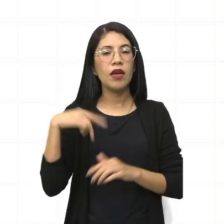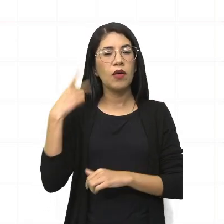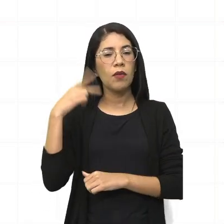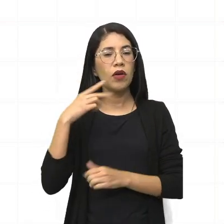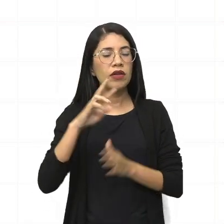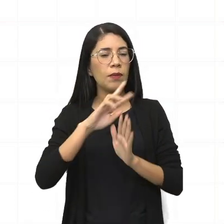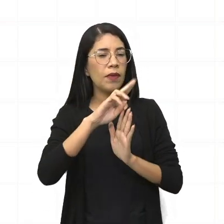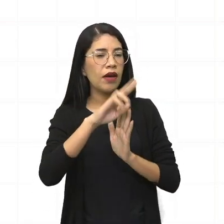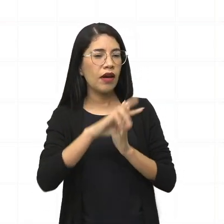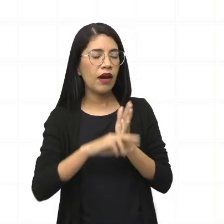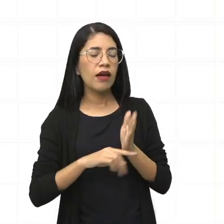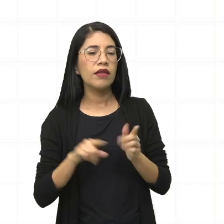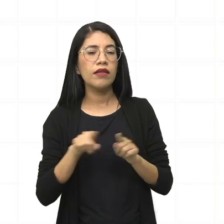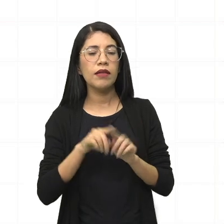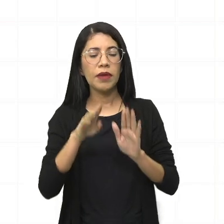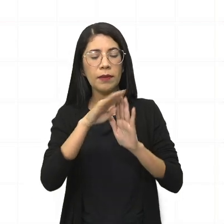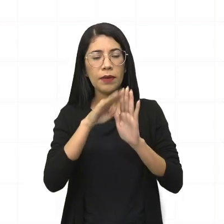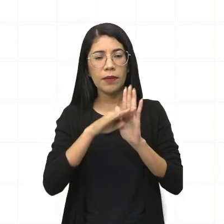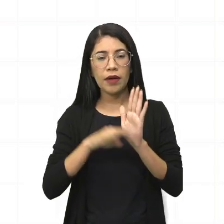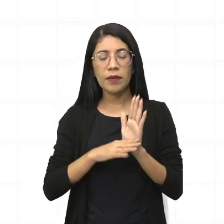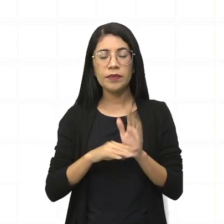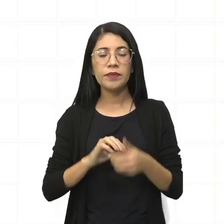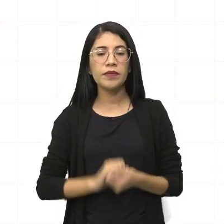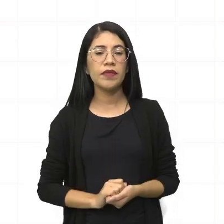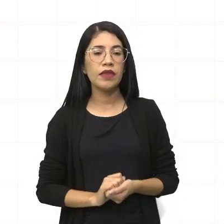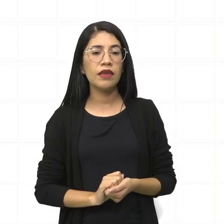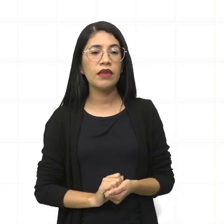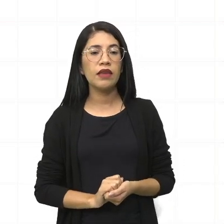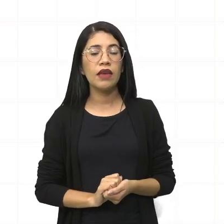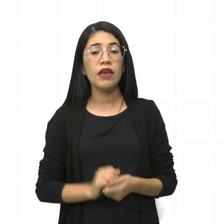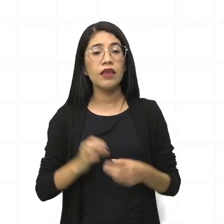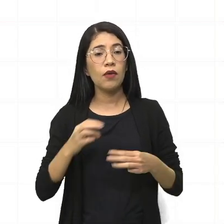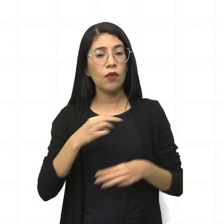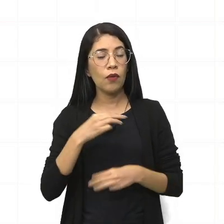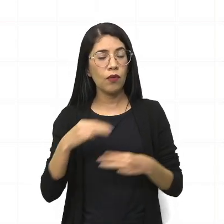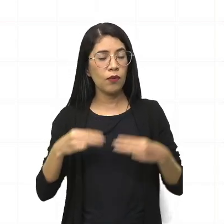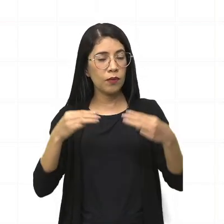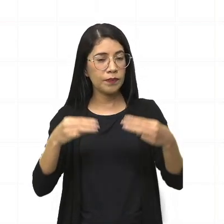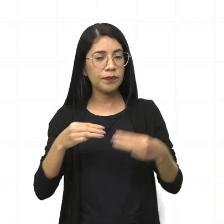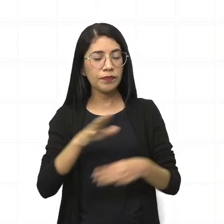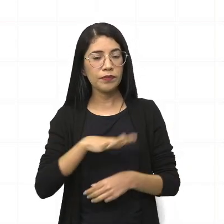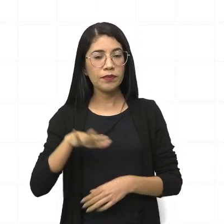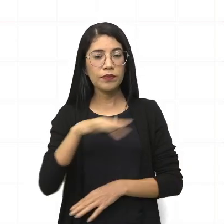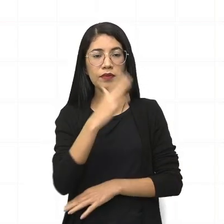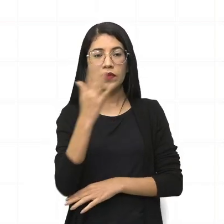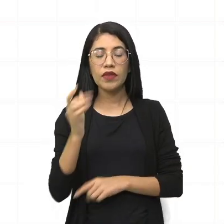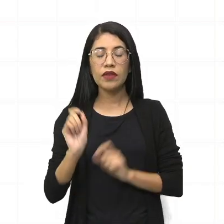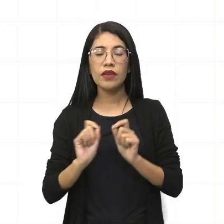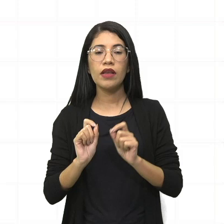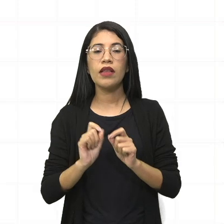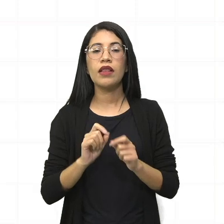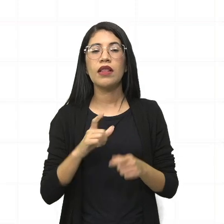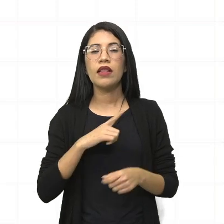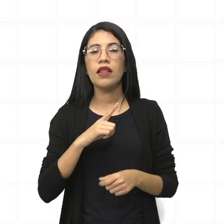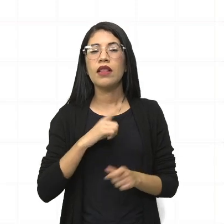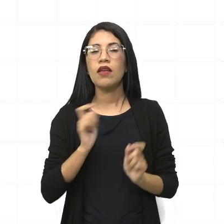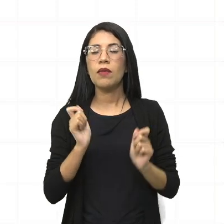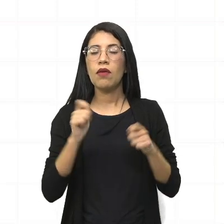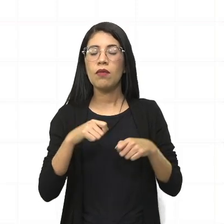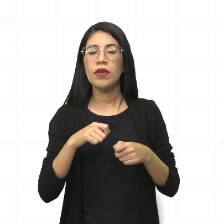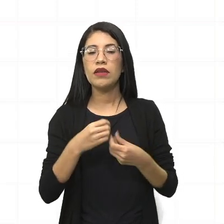nosso país. Então, a competência do Ministério do Meio Ambiente, ela abrange toda